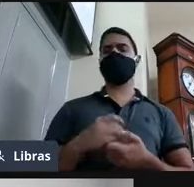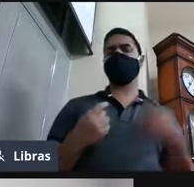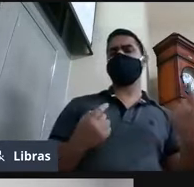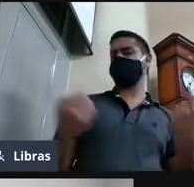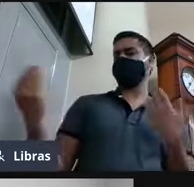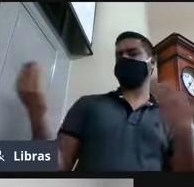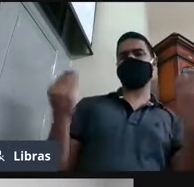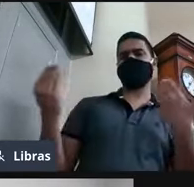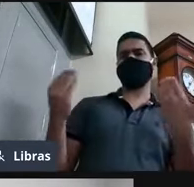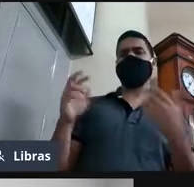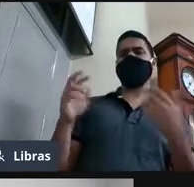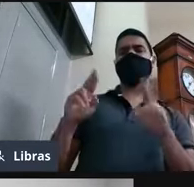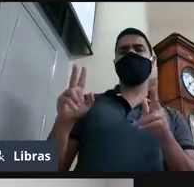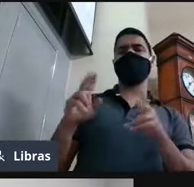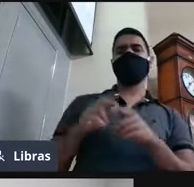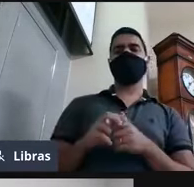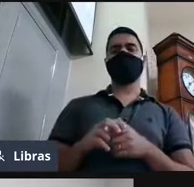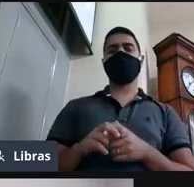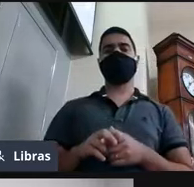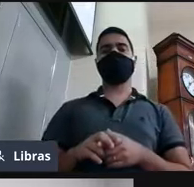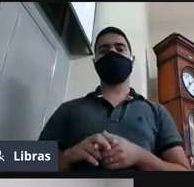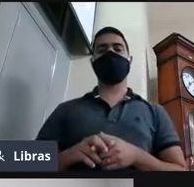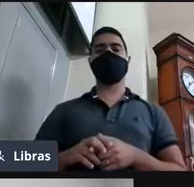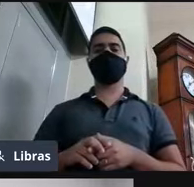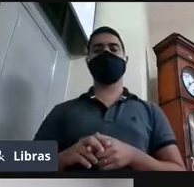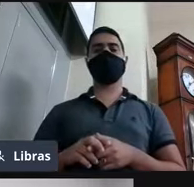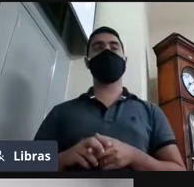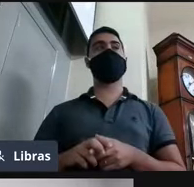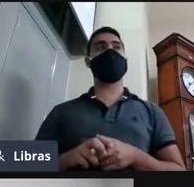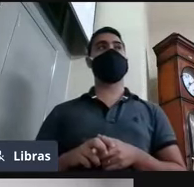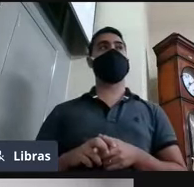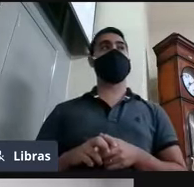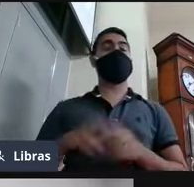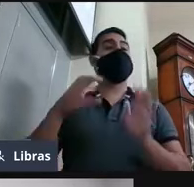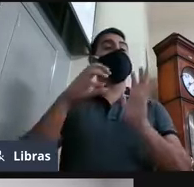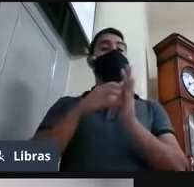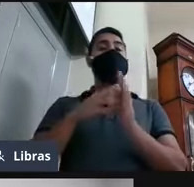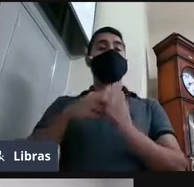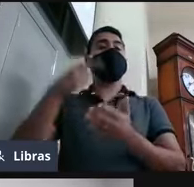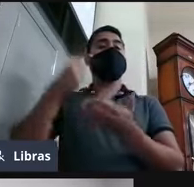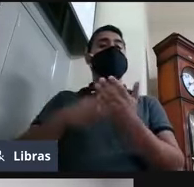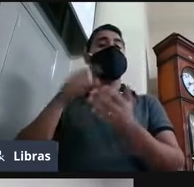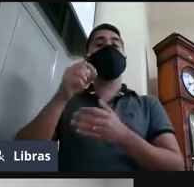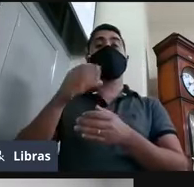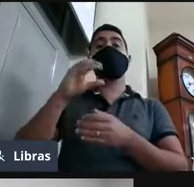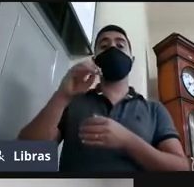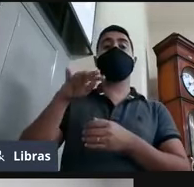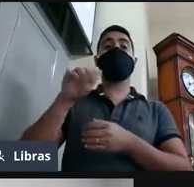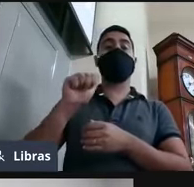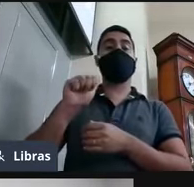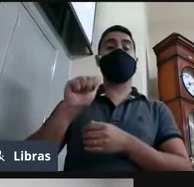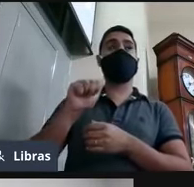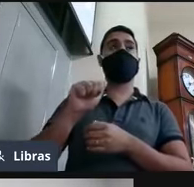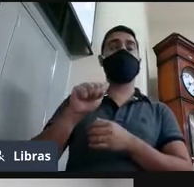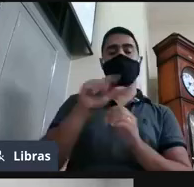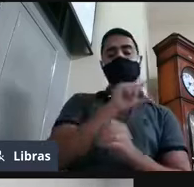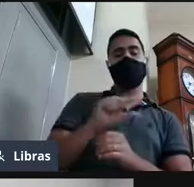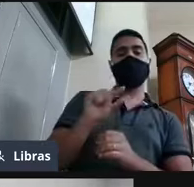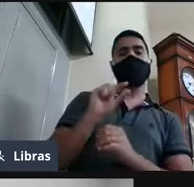outra. É exclusivamente questão da Câmara julgar as contas. O que o parágrafo 3º do